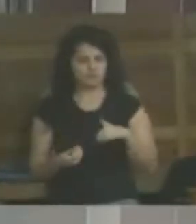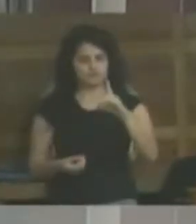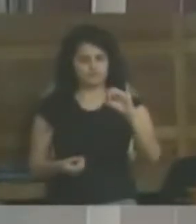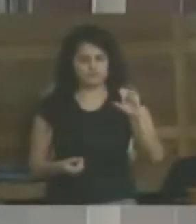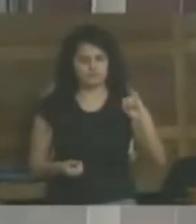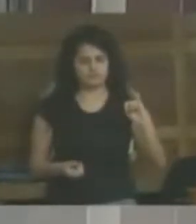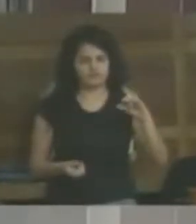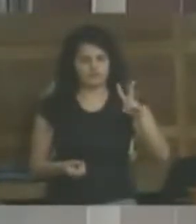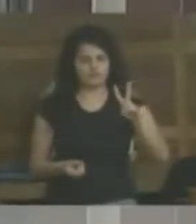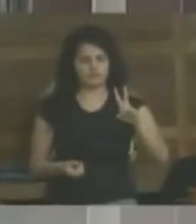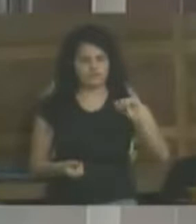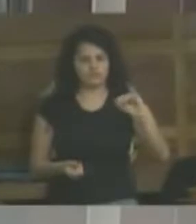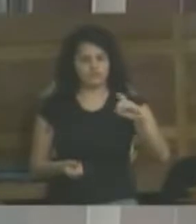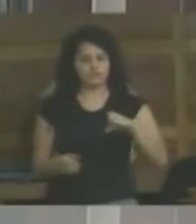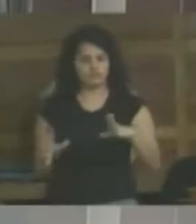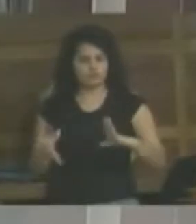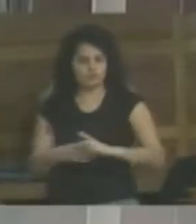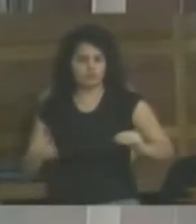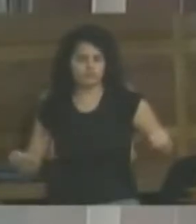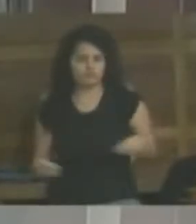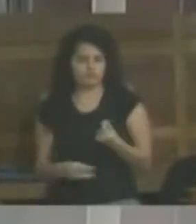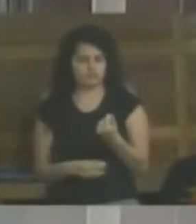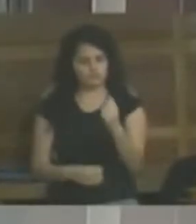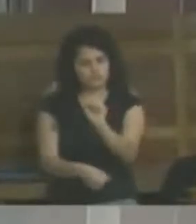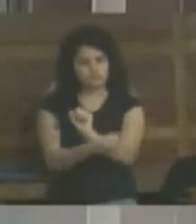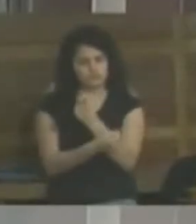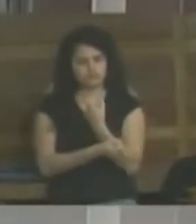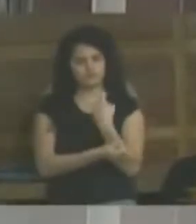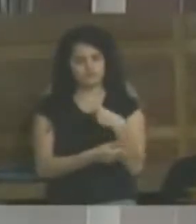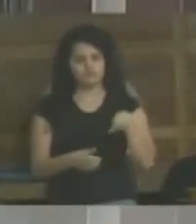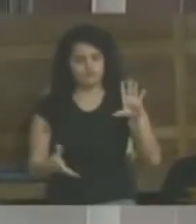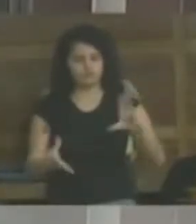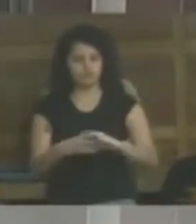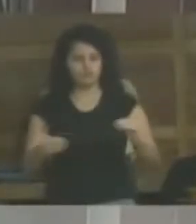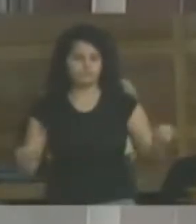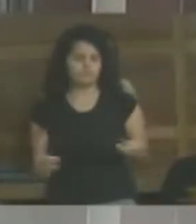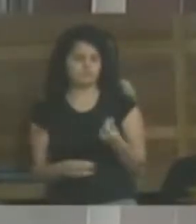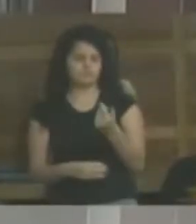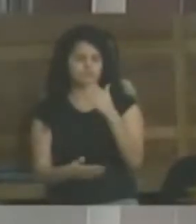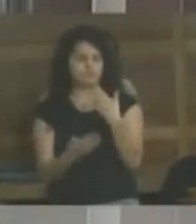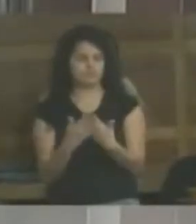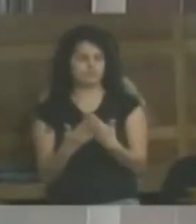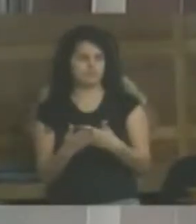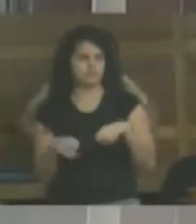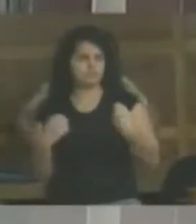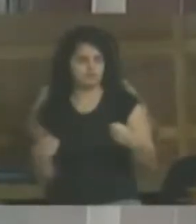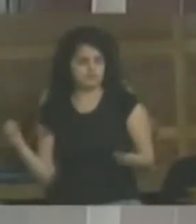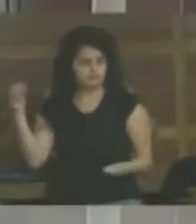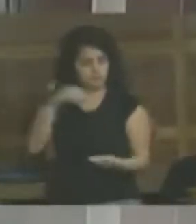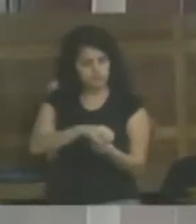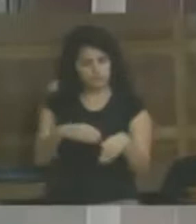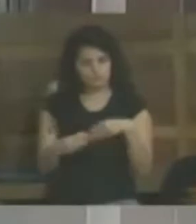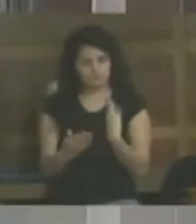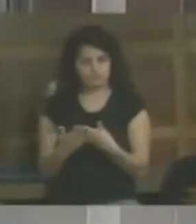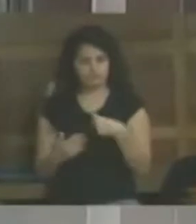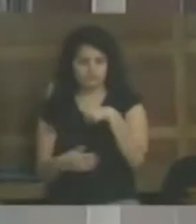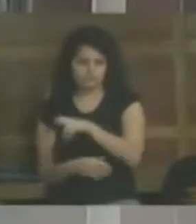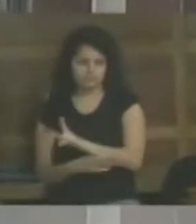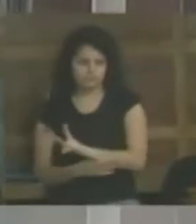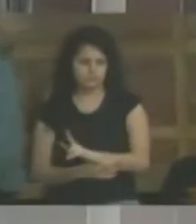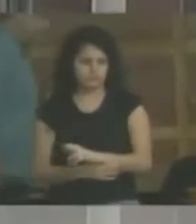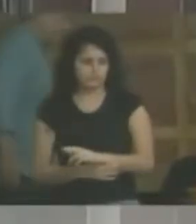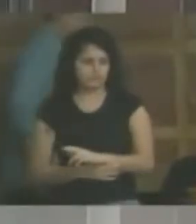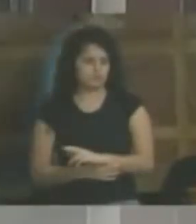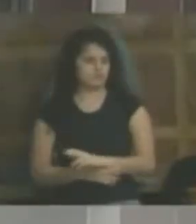com o dinheiro dos quilombola mesmo. Sumiu com o dinheiro do colégio, que era para ser aplicado lá no colégio de vocês. E